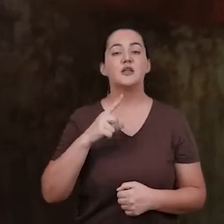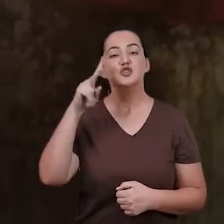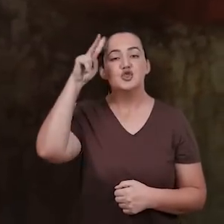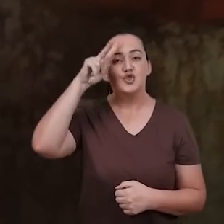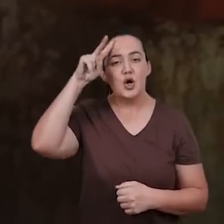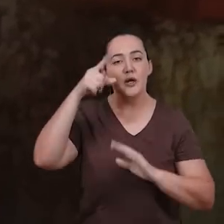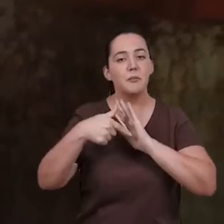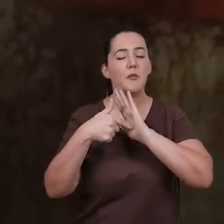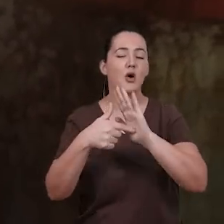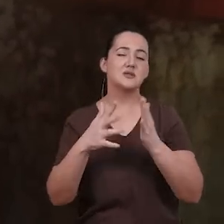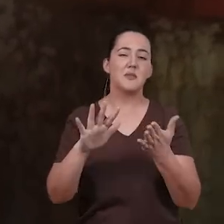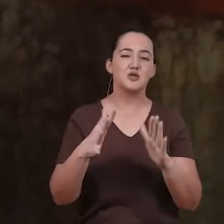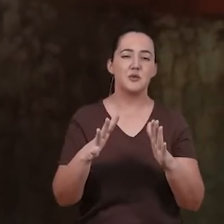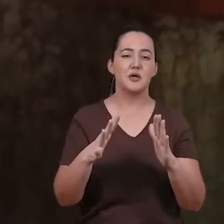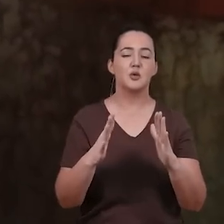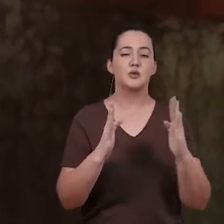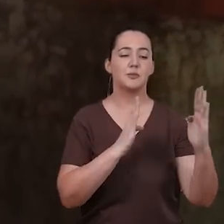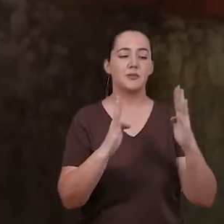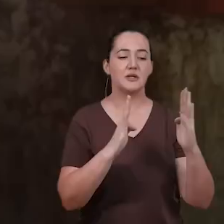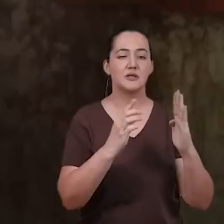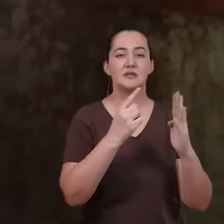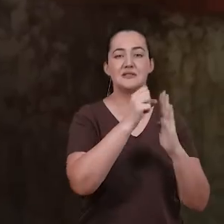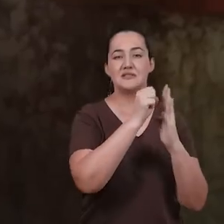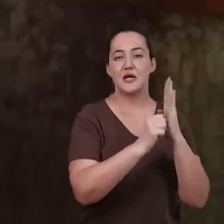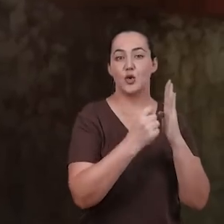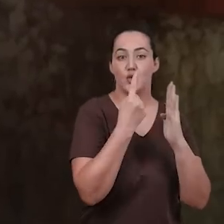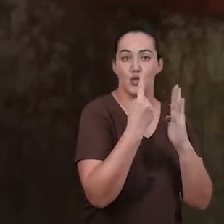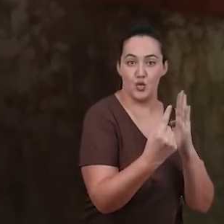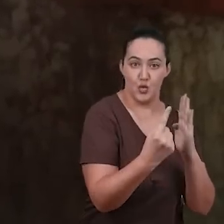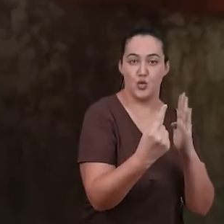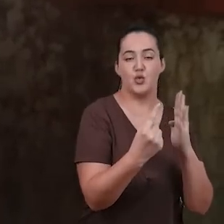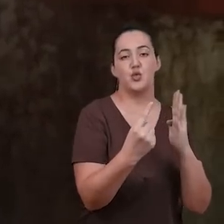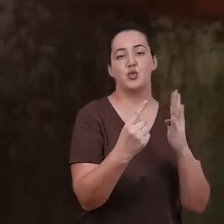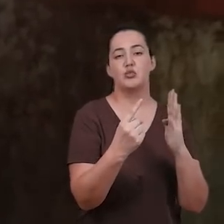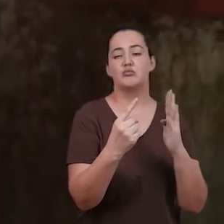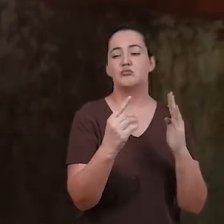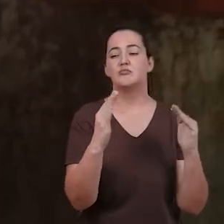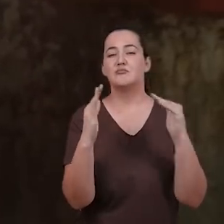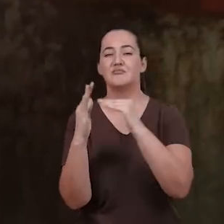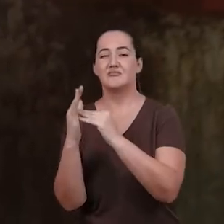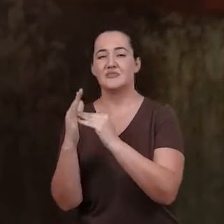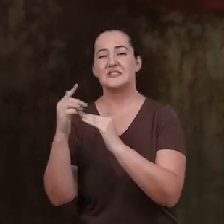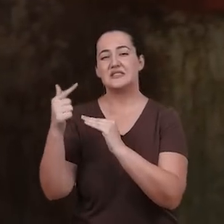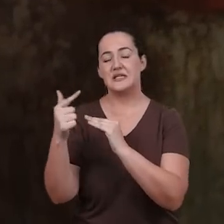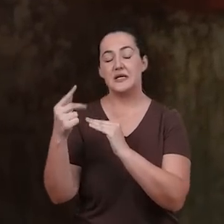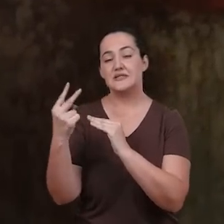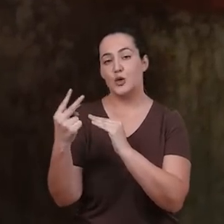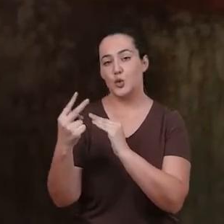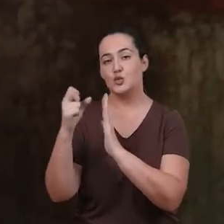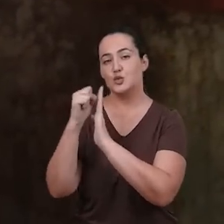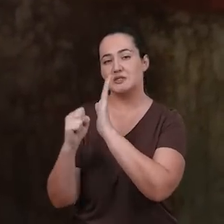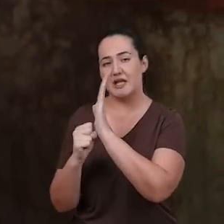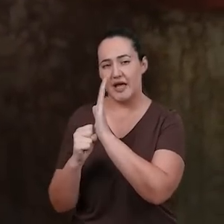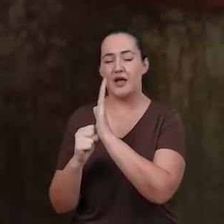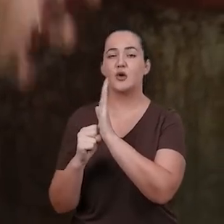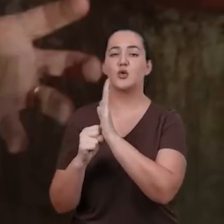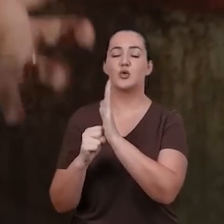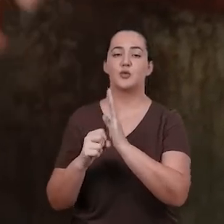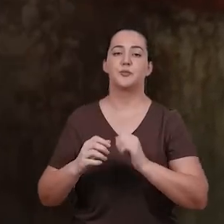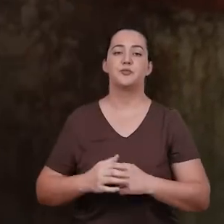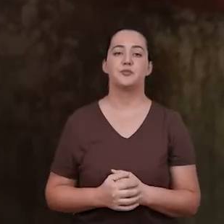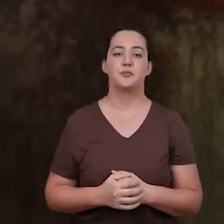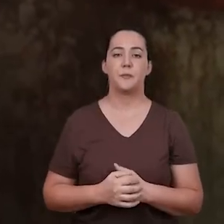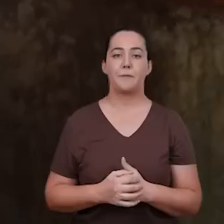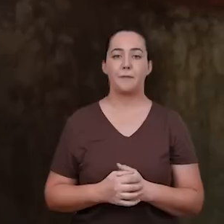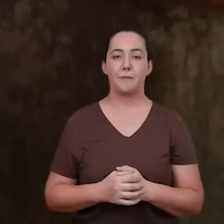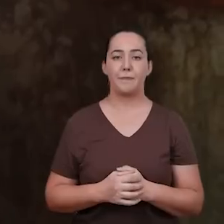lugar desde o final do primeiro século, início do segundo século, depois, antes de Constantino, depois no século 8,